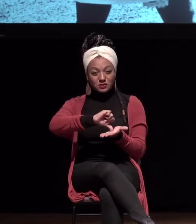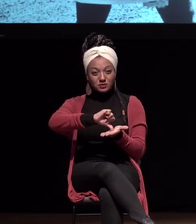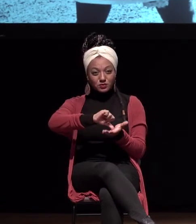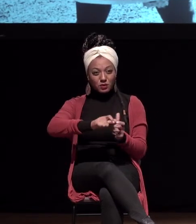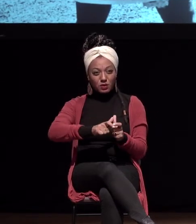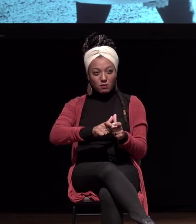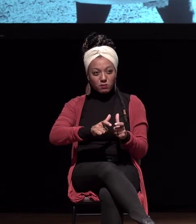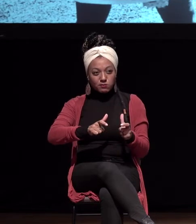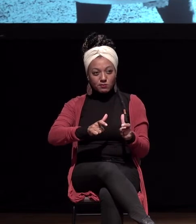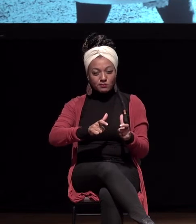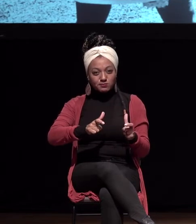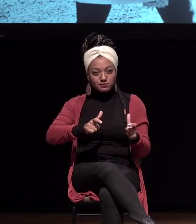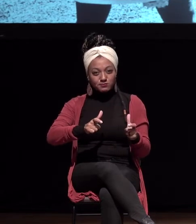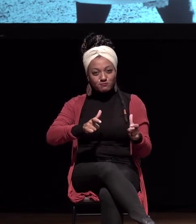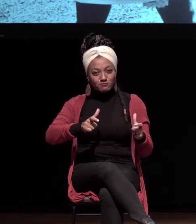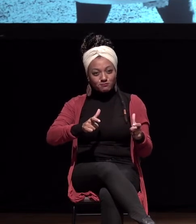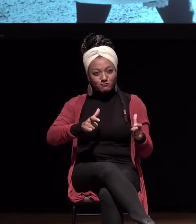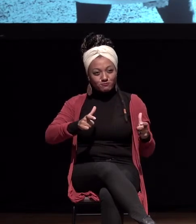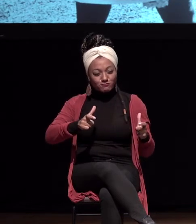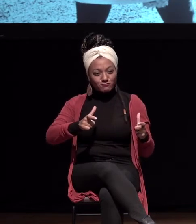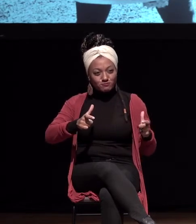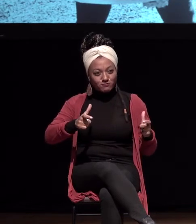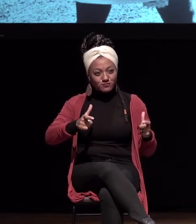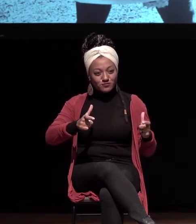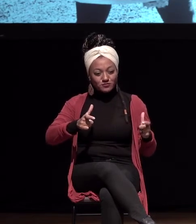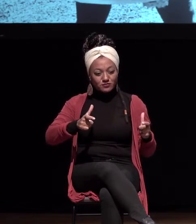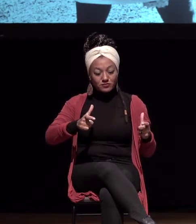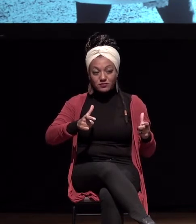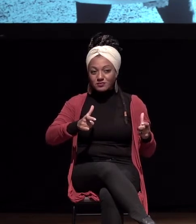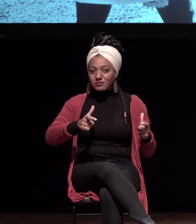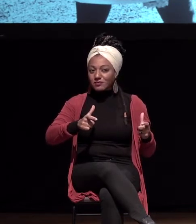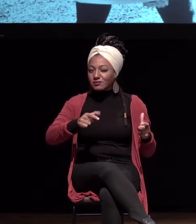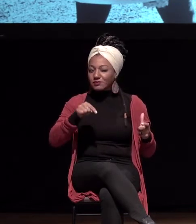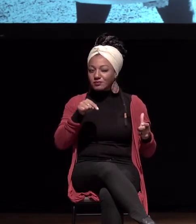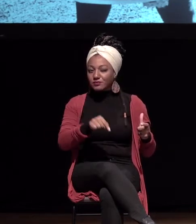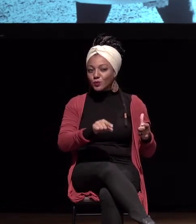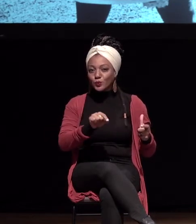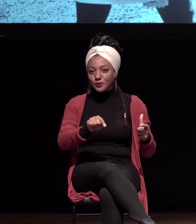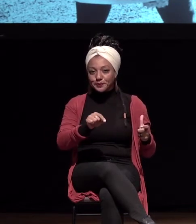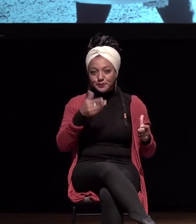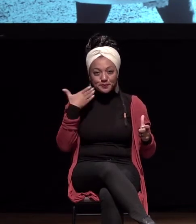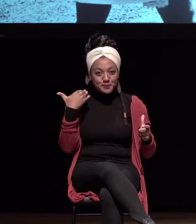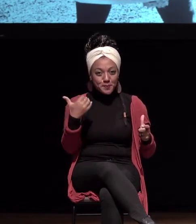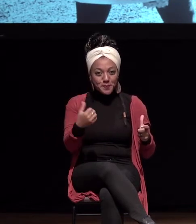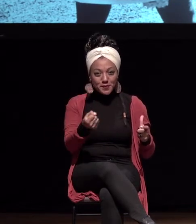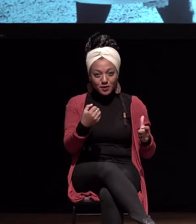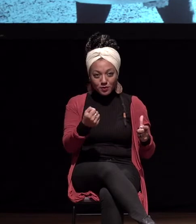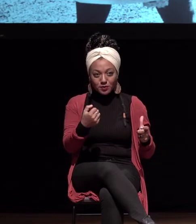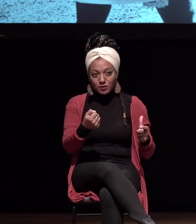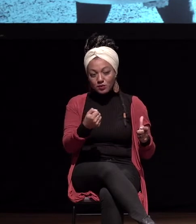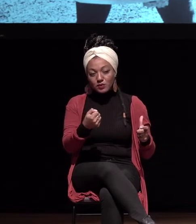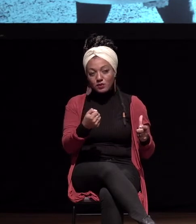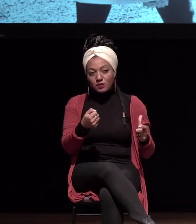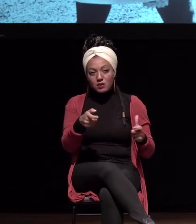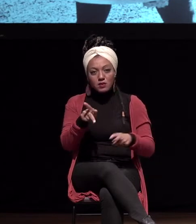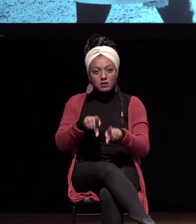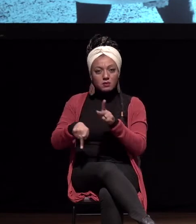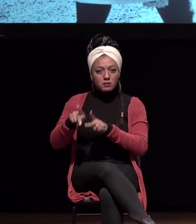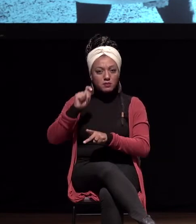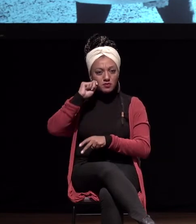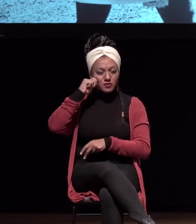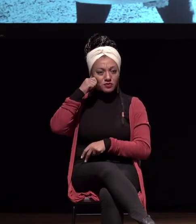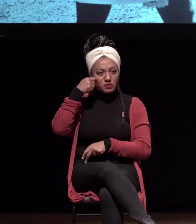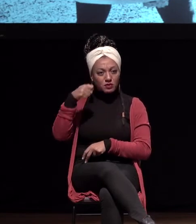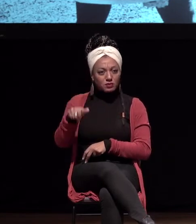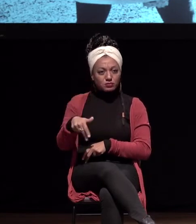agora, de um embranquecimento mesmo do espaço, do genocídio negro, com um